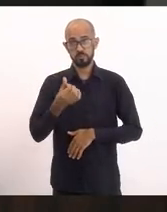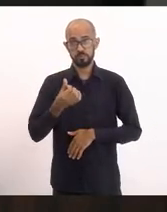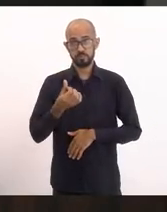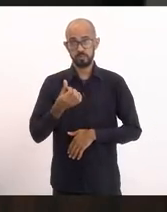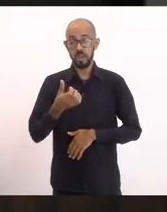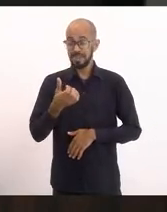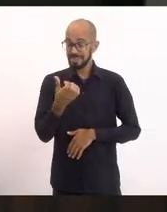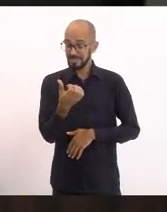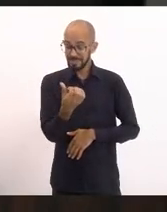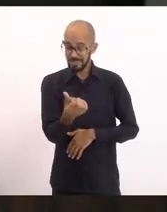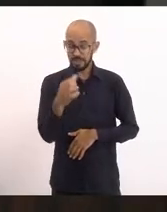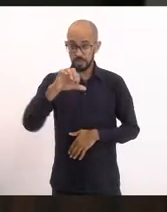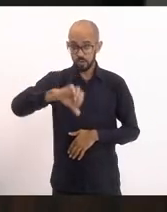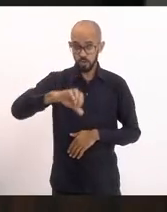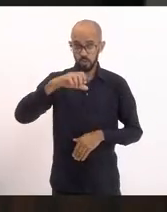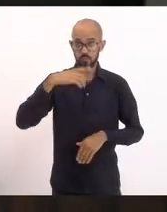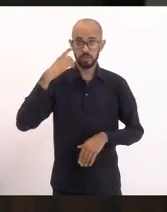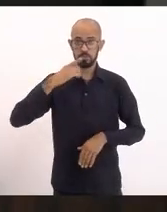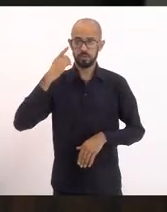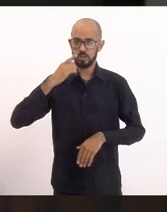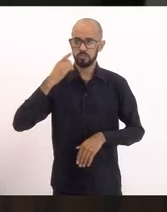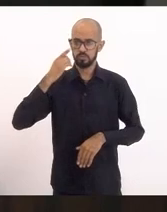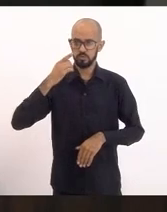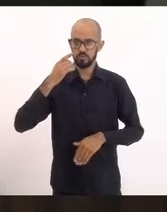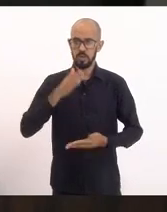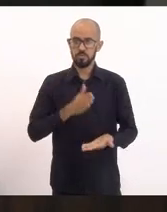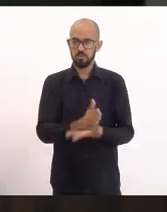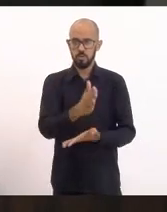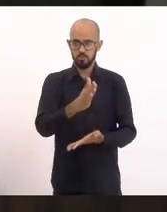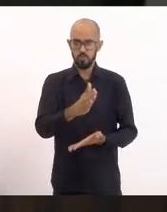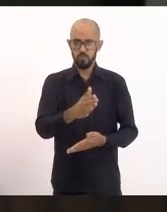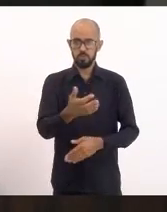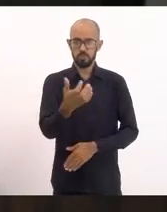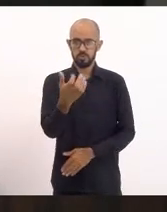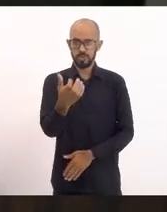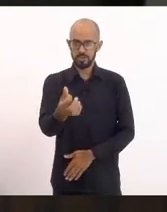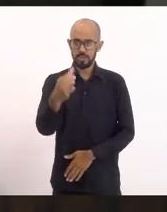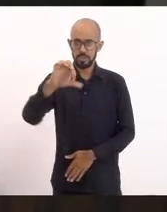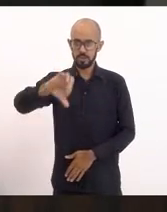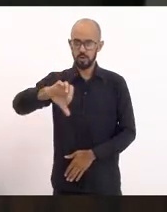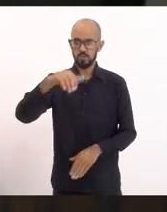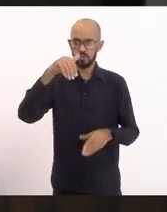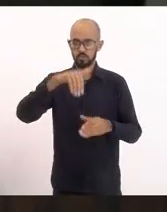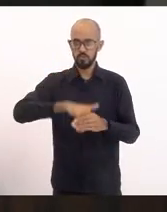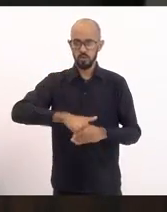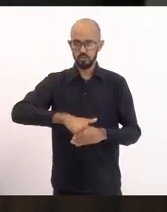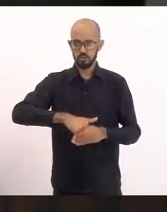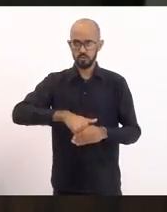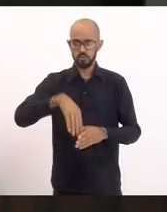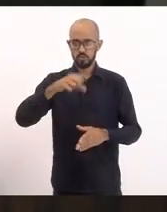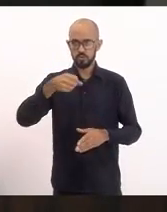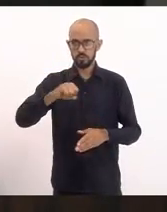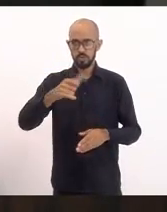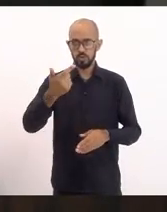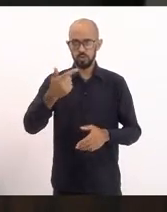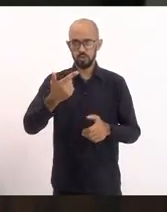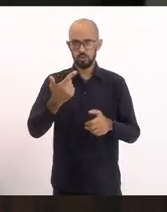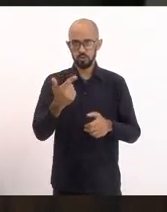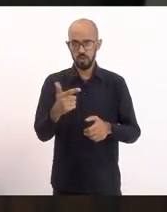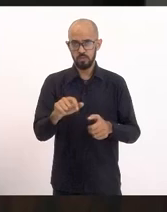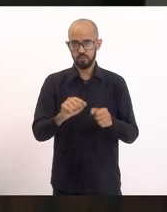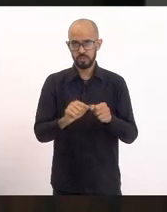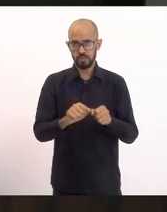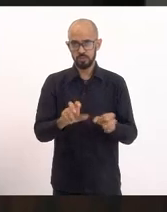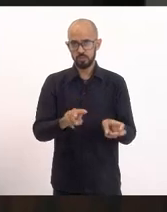parlamentares. Aprovou-se por 69 votos. E se eu não faço o encaminhamento que